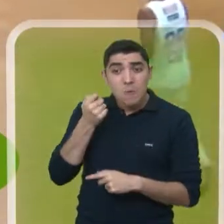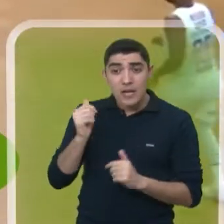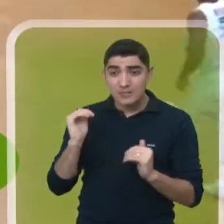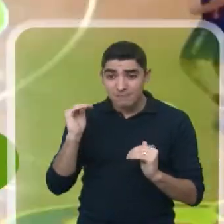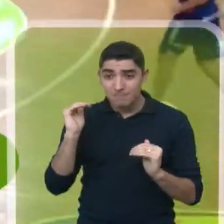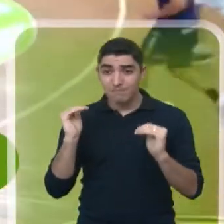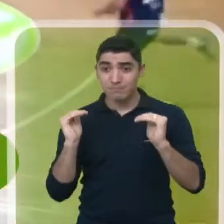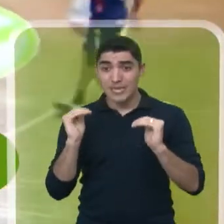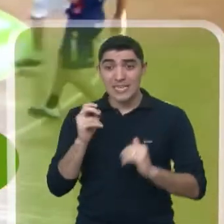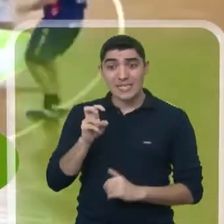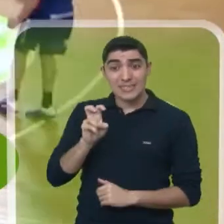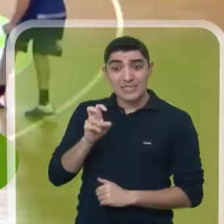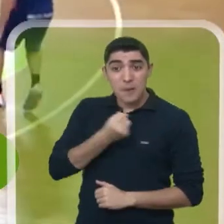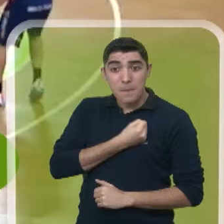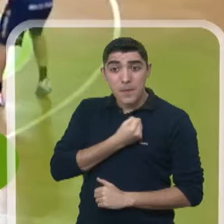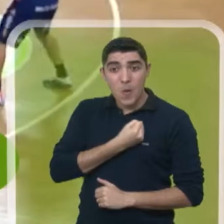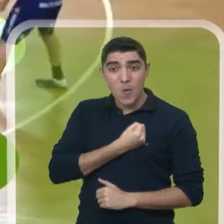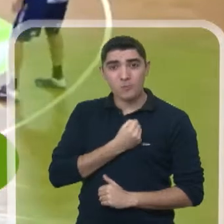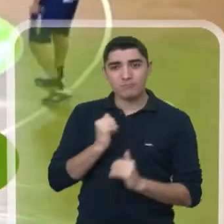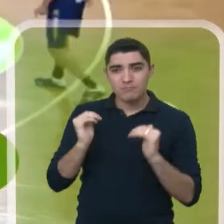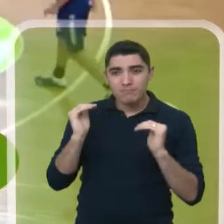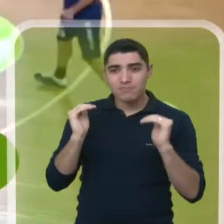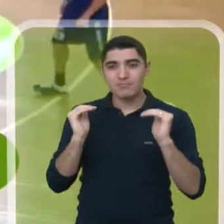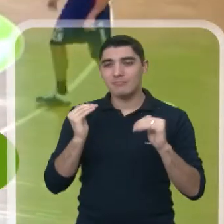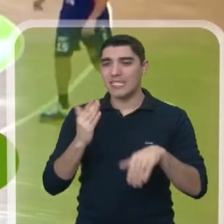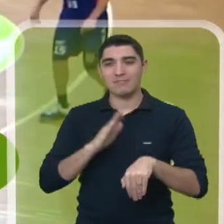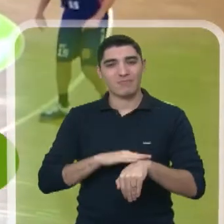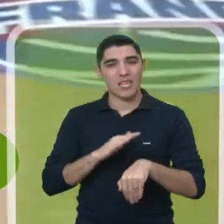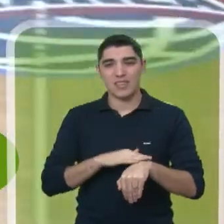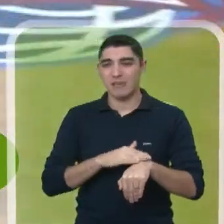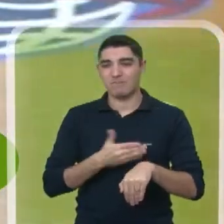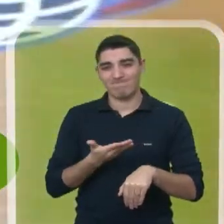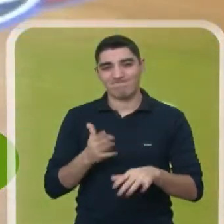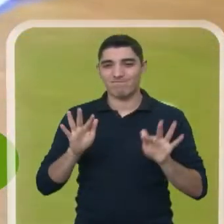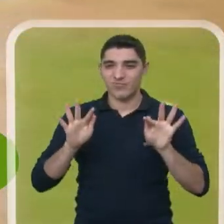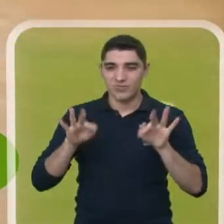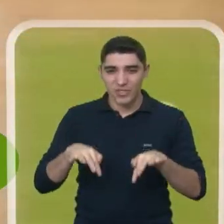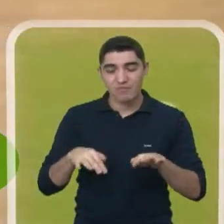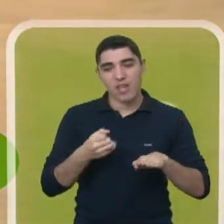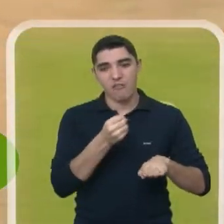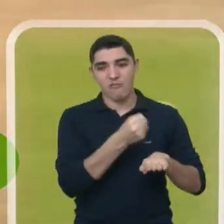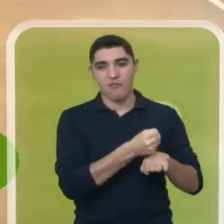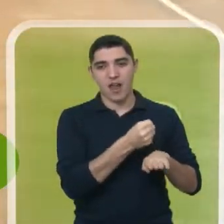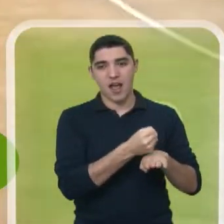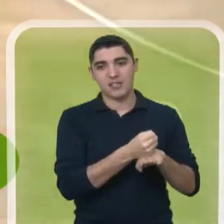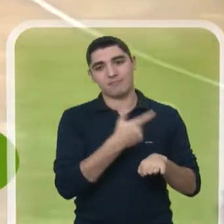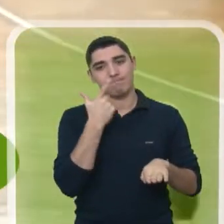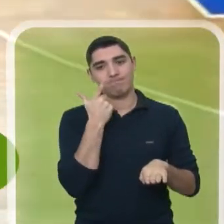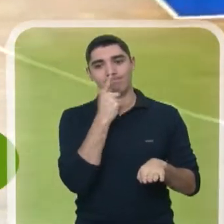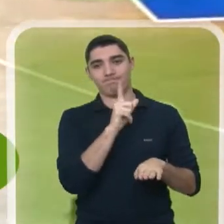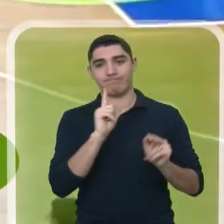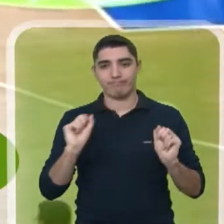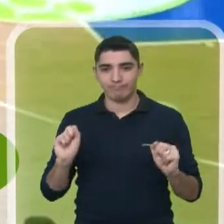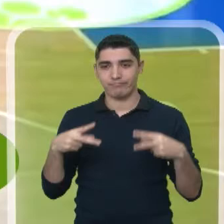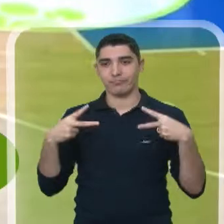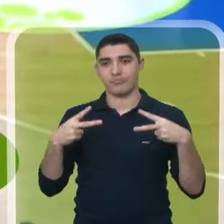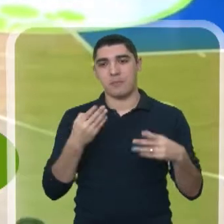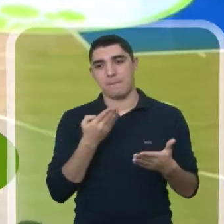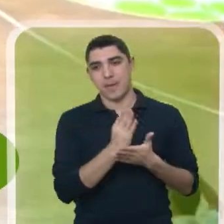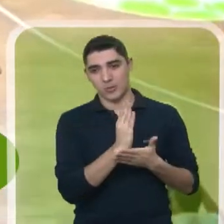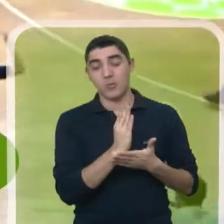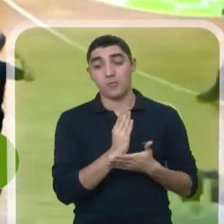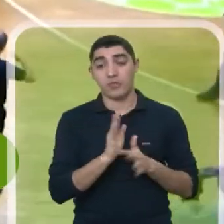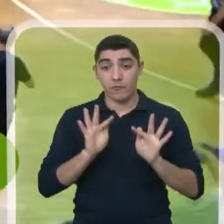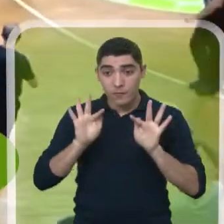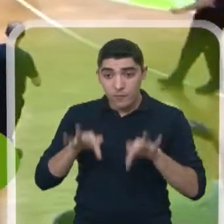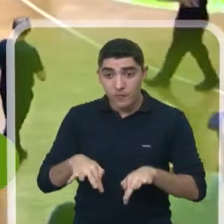5, a vantagem dos donos da casa não tinha mais tempo para mais nada. E Franca chegava a mais uma semifinal de Paulista. Final